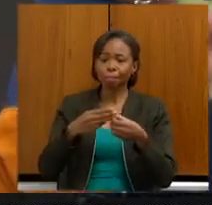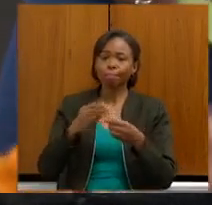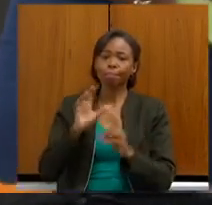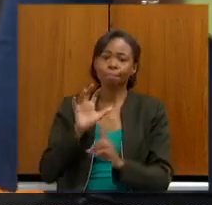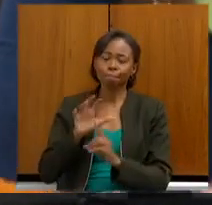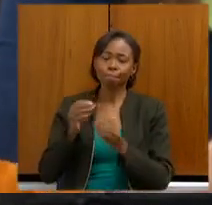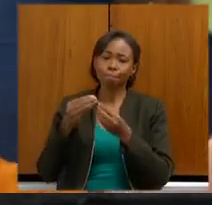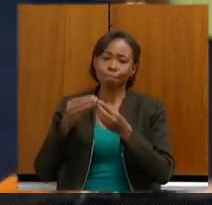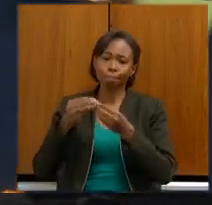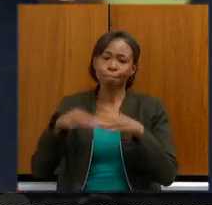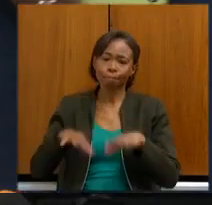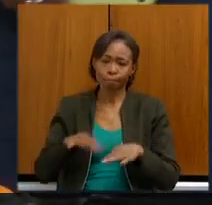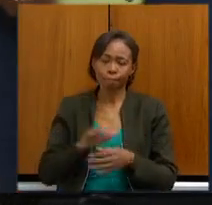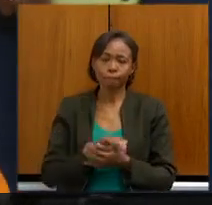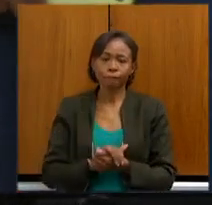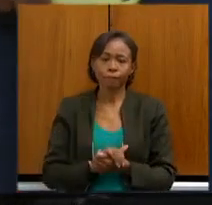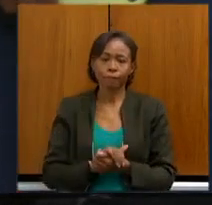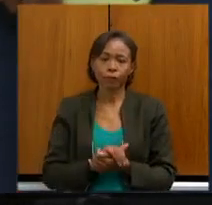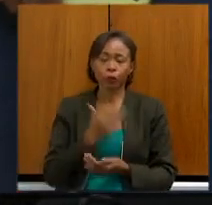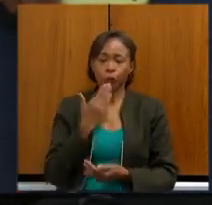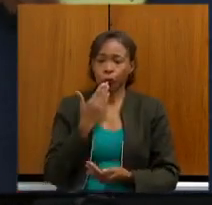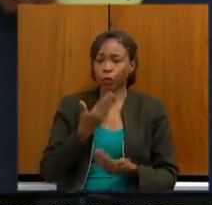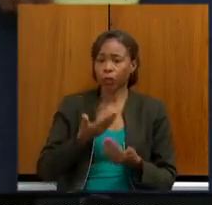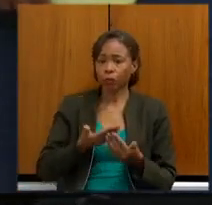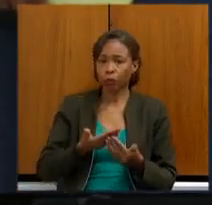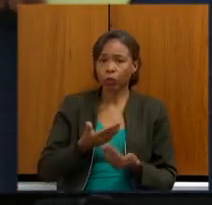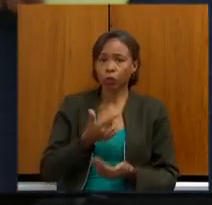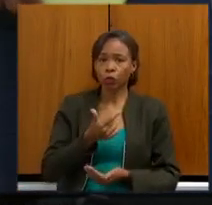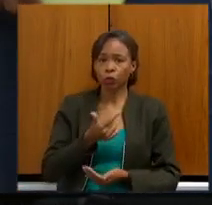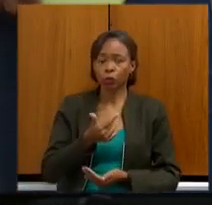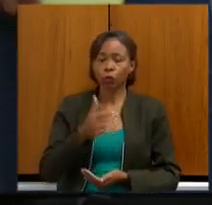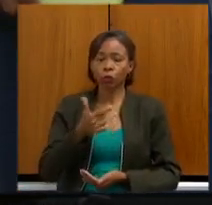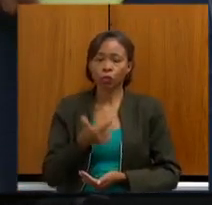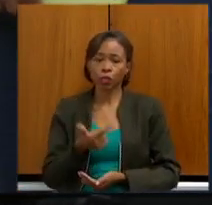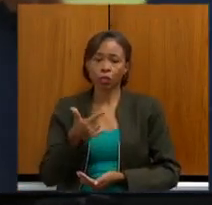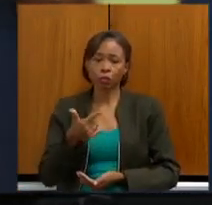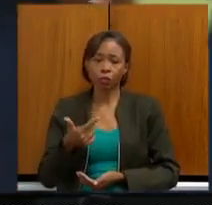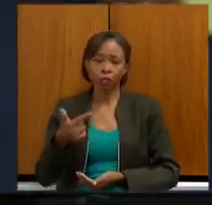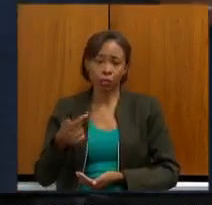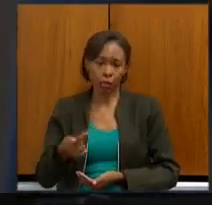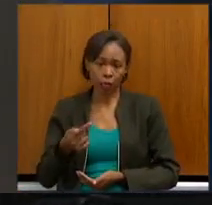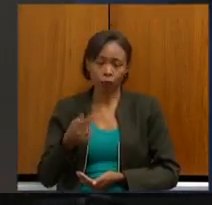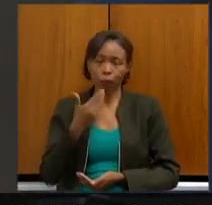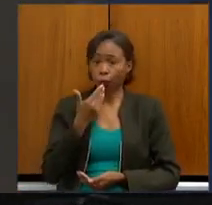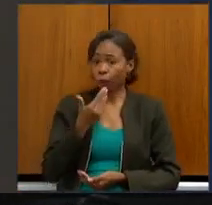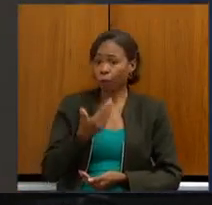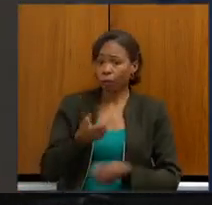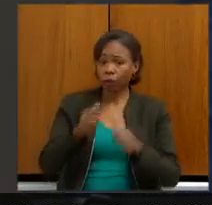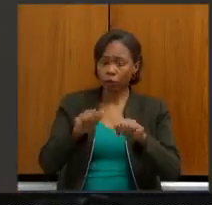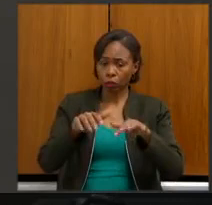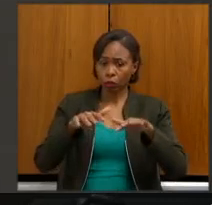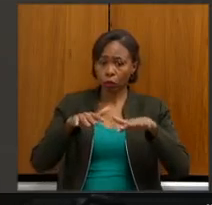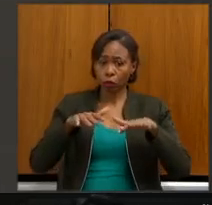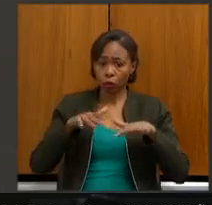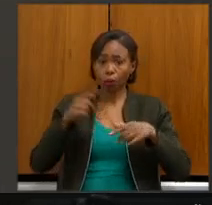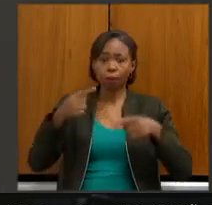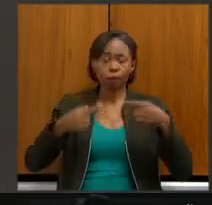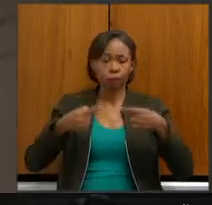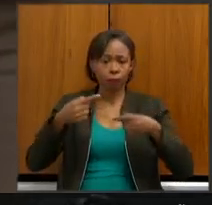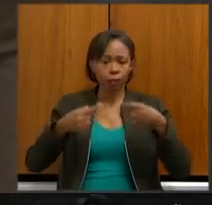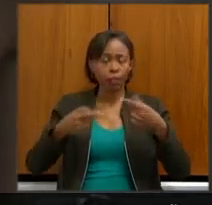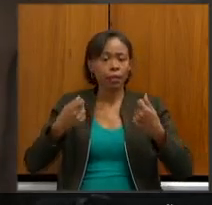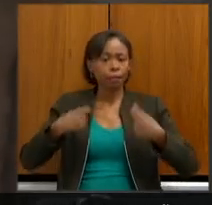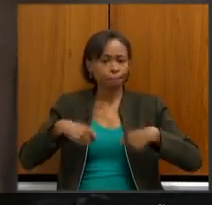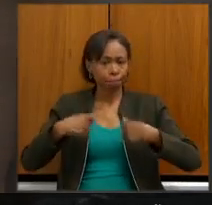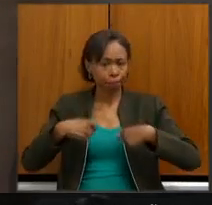humanos requerimento de comissão 12.227 é que seja realizada audiência pública para debater a